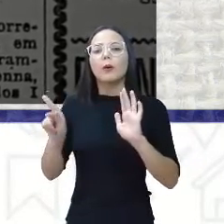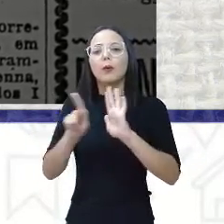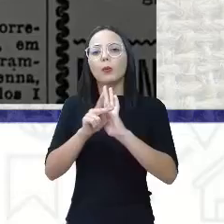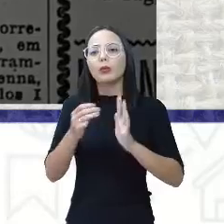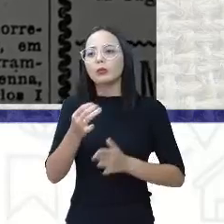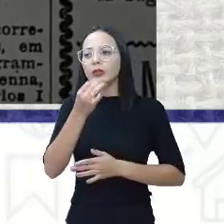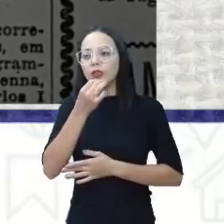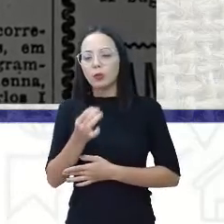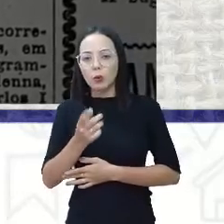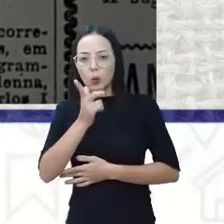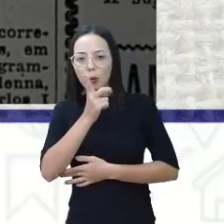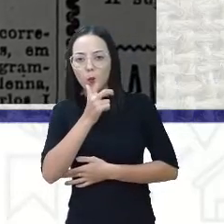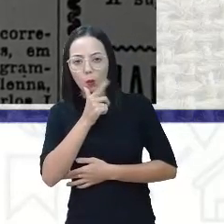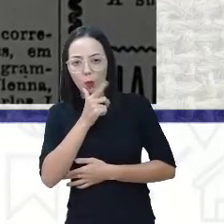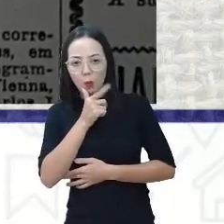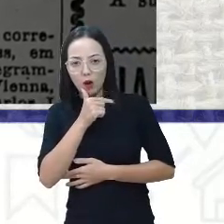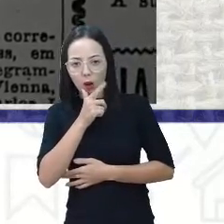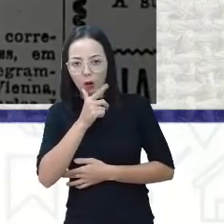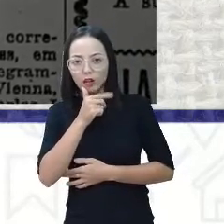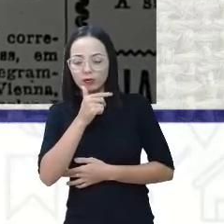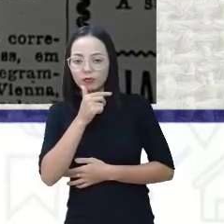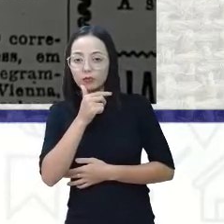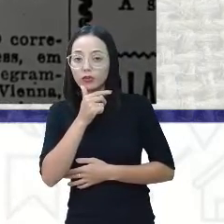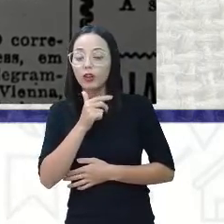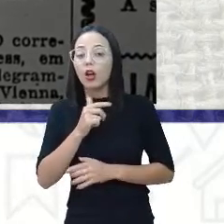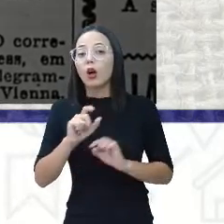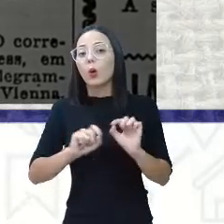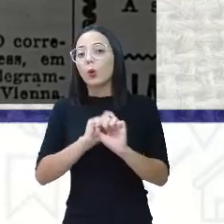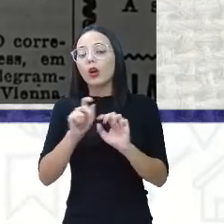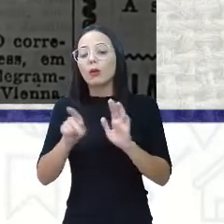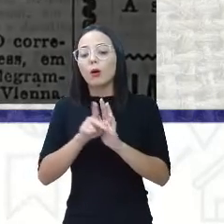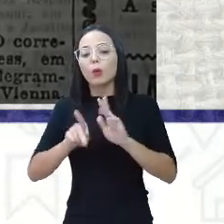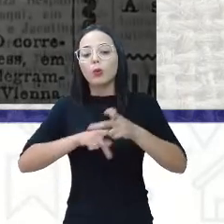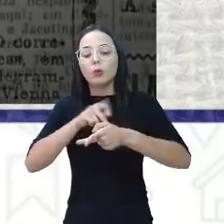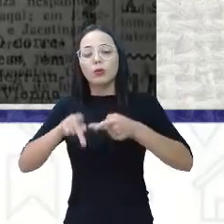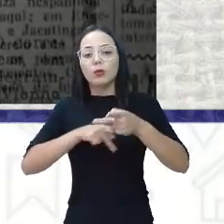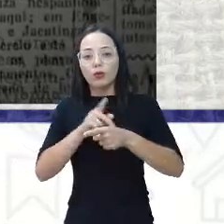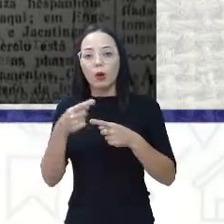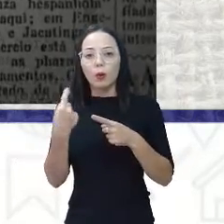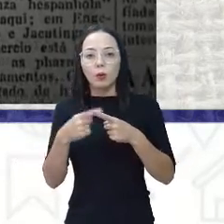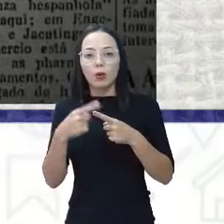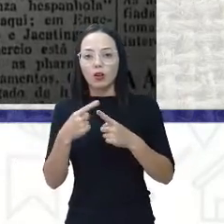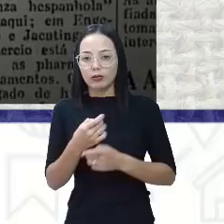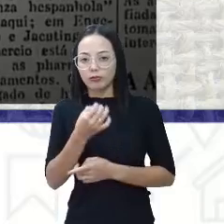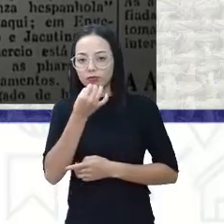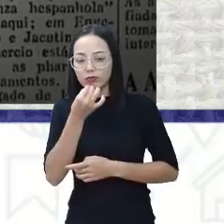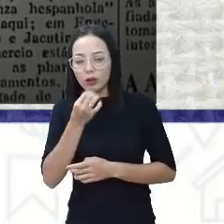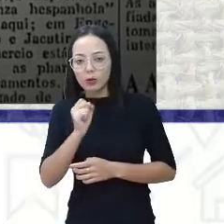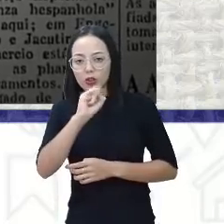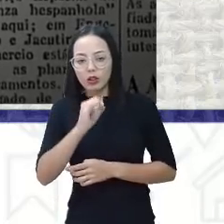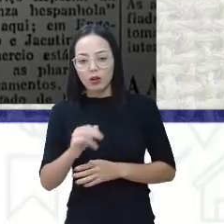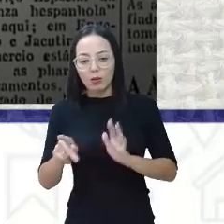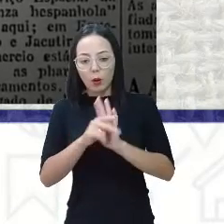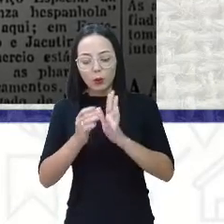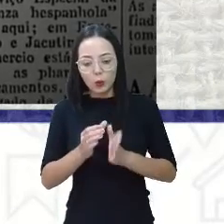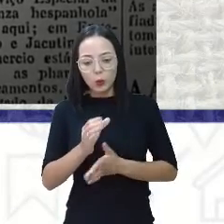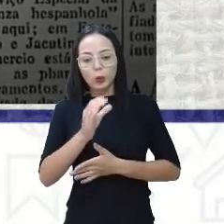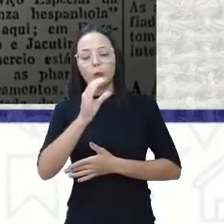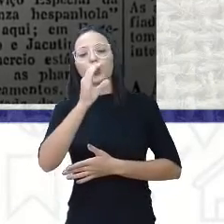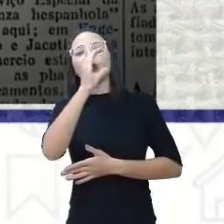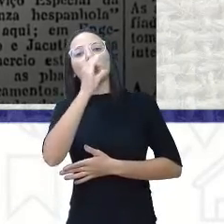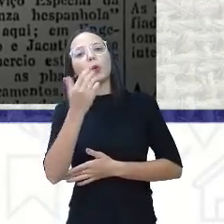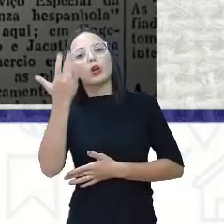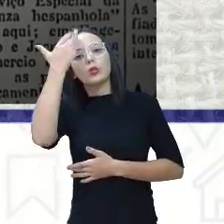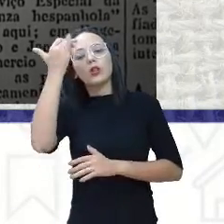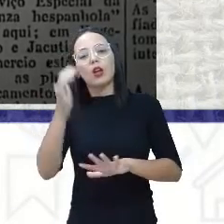tônica à base de quinina. Isso se tornou uma coisa popular, quer dizer, teoricamente colocar, você tomando água tônica, você não vai adquirir